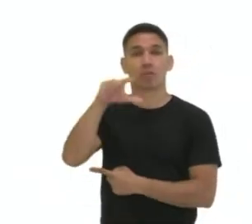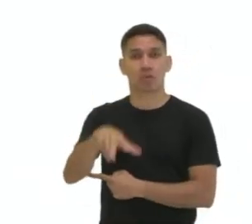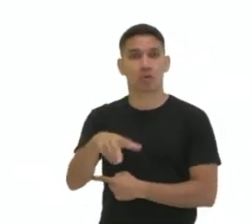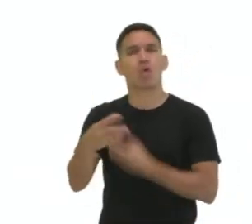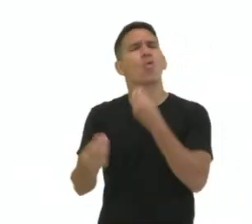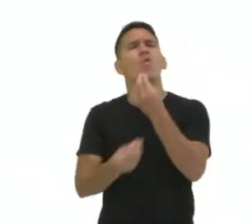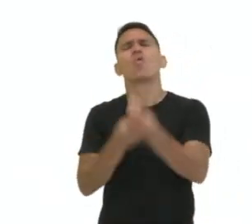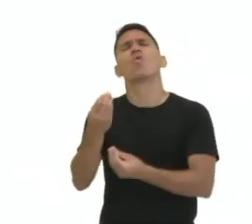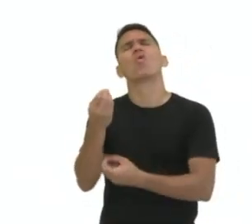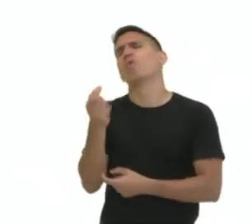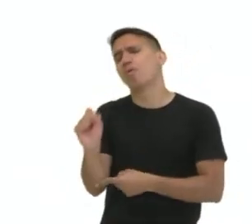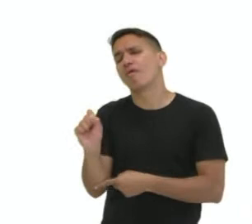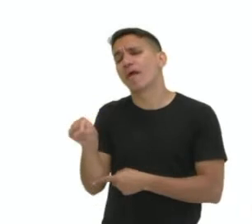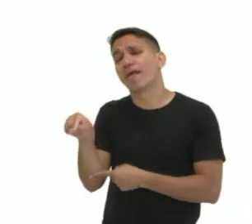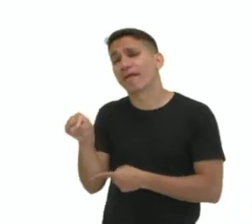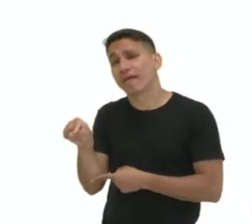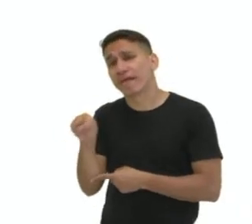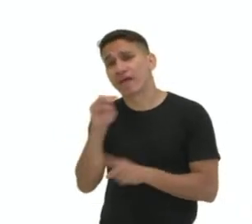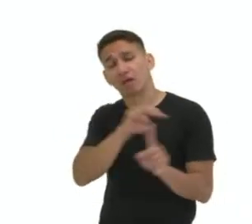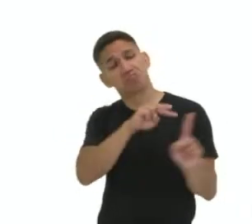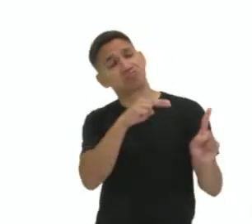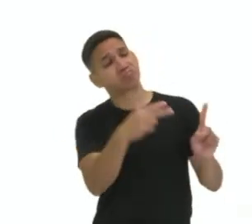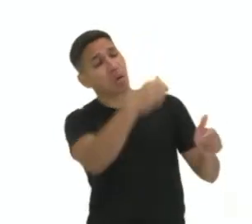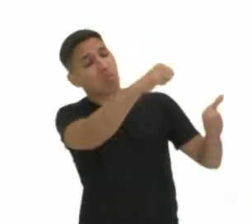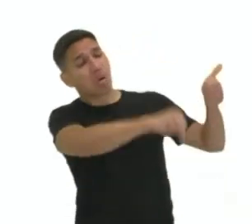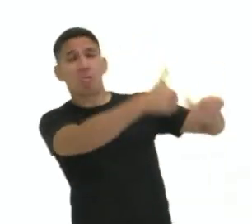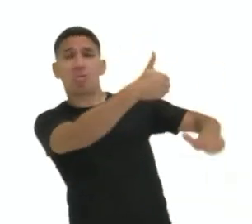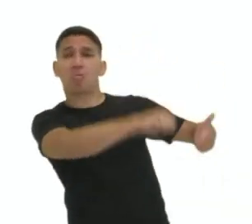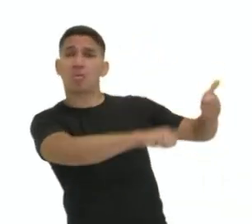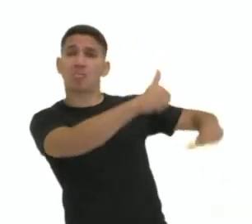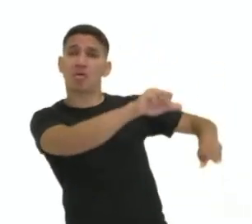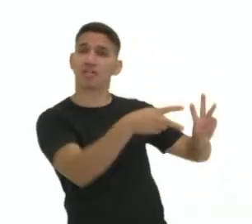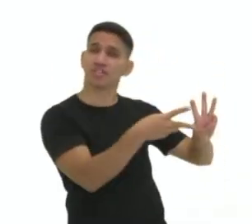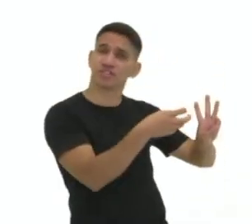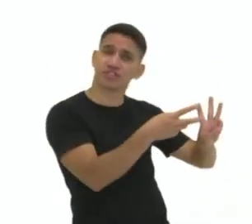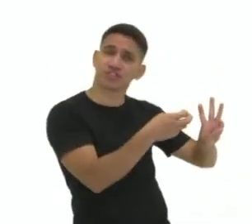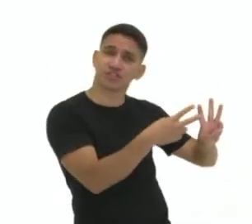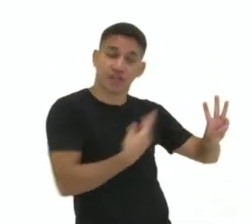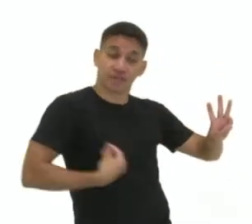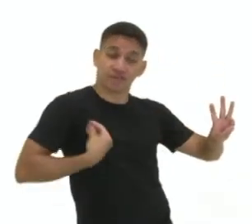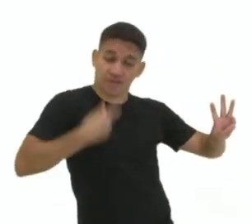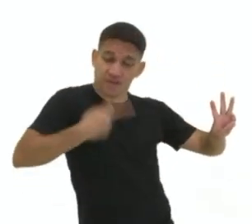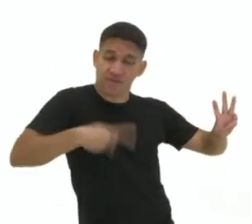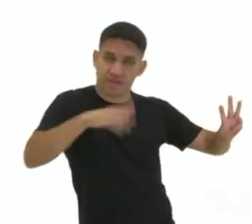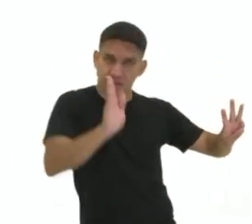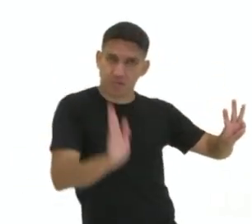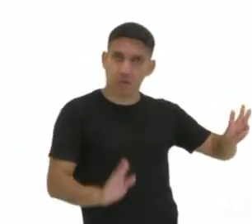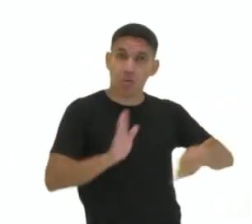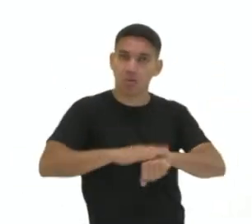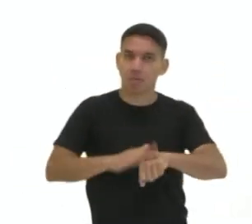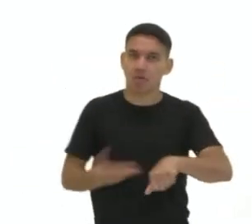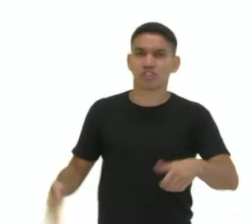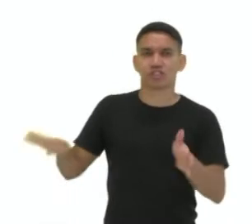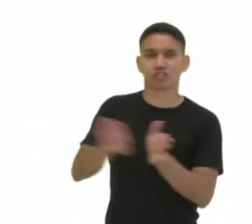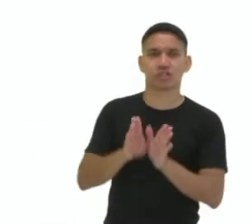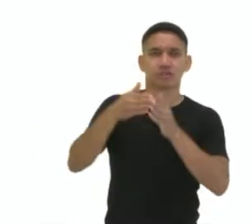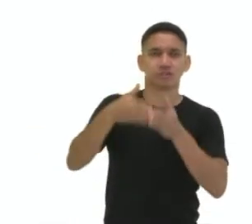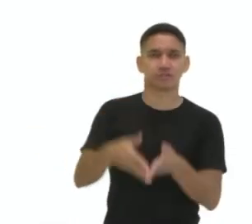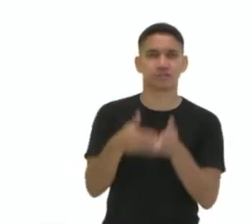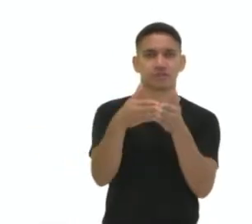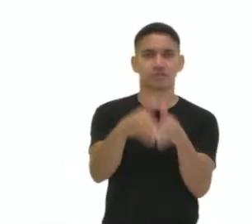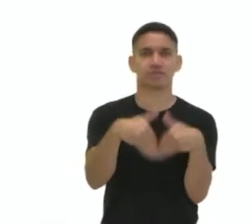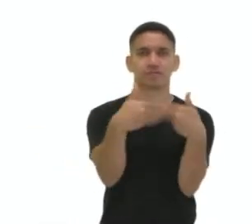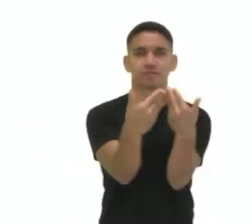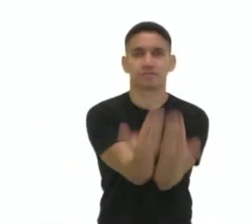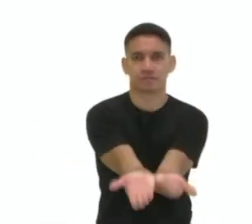Como os portugueses viam e julgavam os indígenas que viviam aqui quando eles chegaram? E por